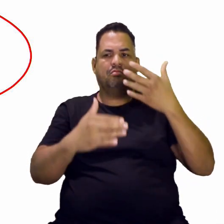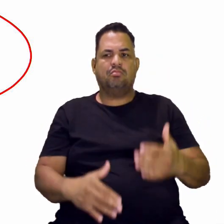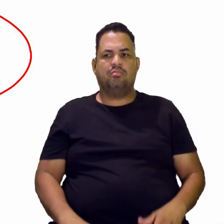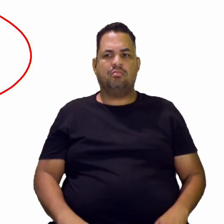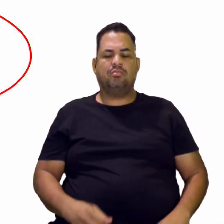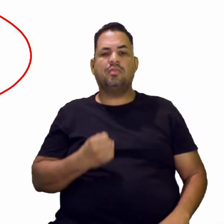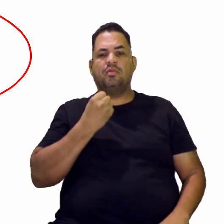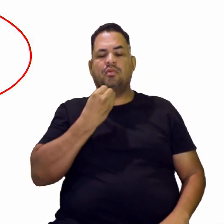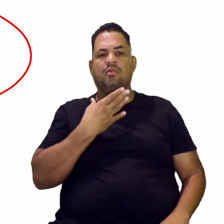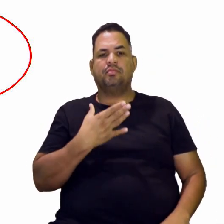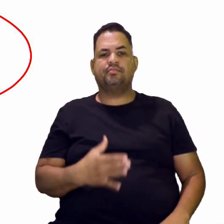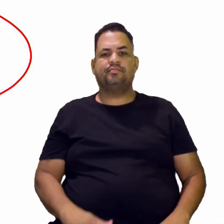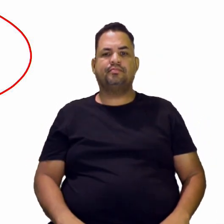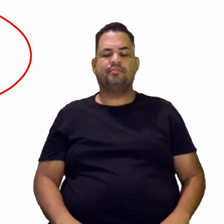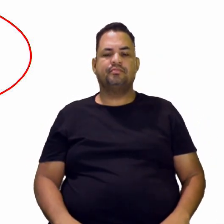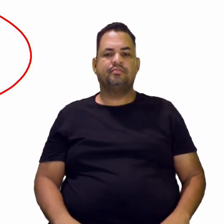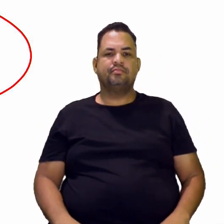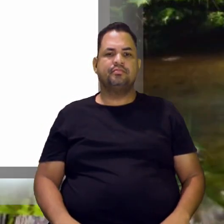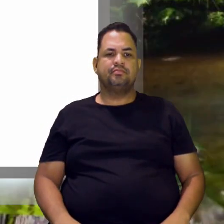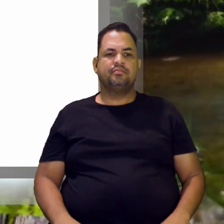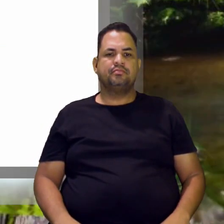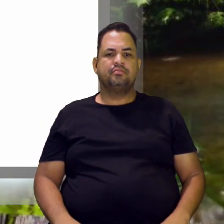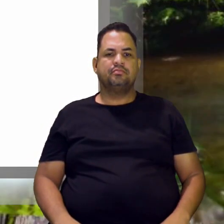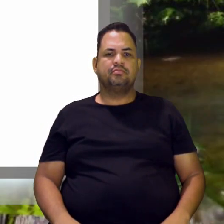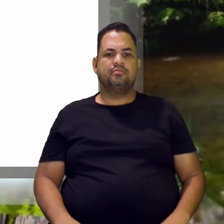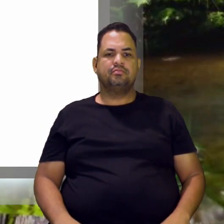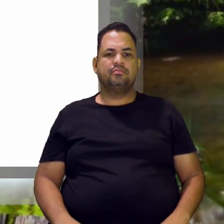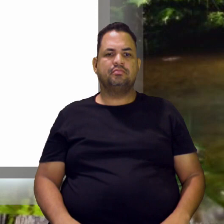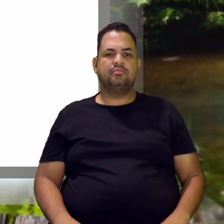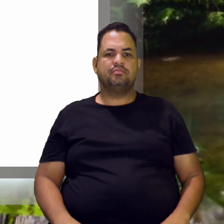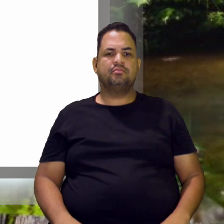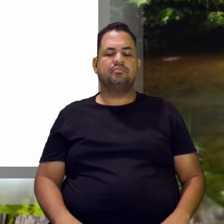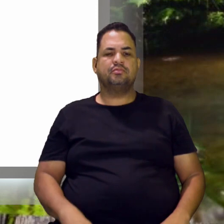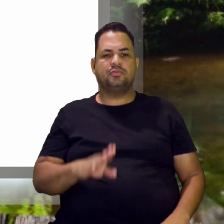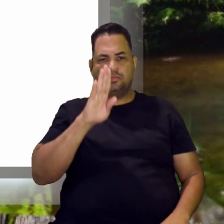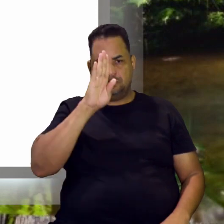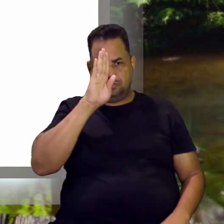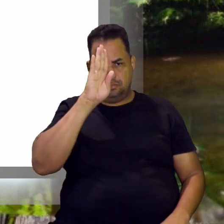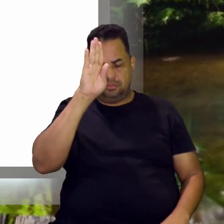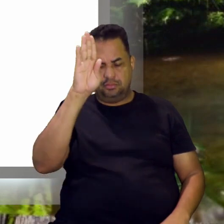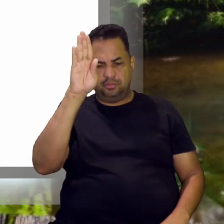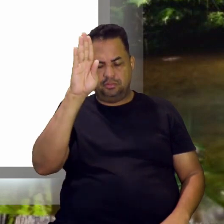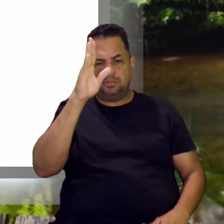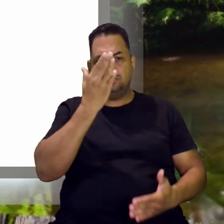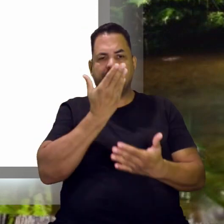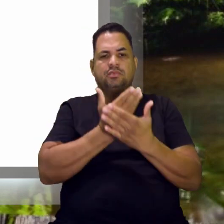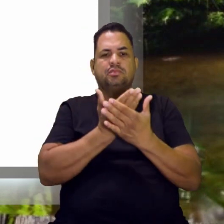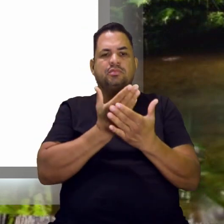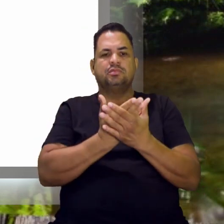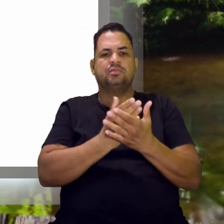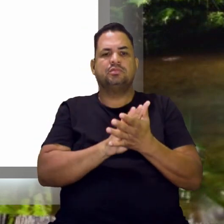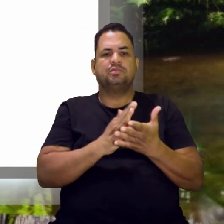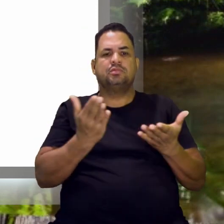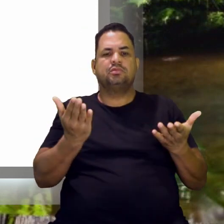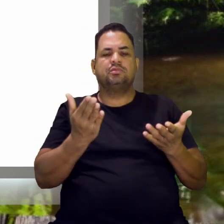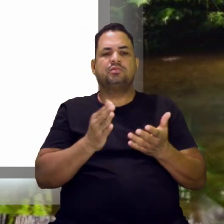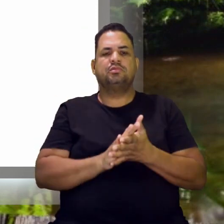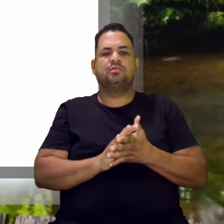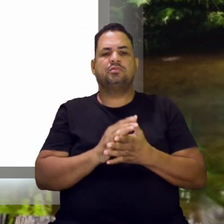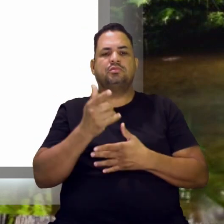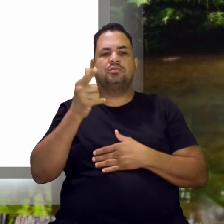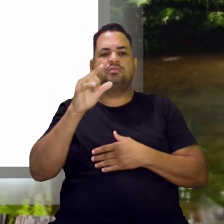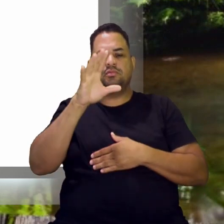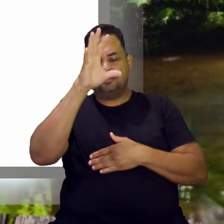tá bom? Então, os pontos mais marcantes aí da nossa aula foram esses. Espero que vocês tenham